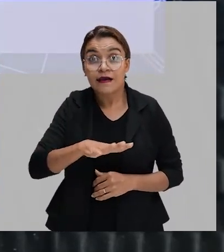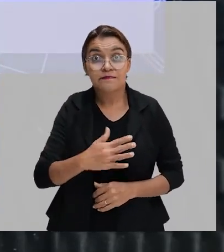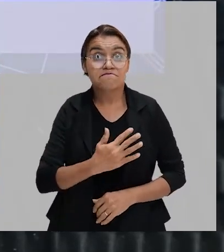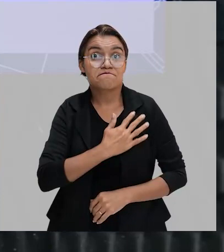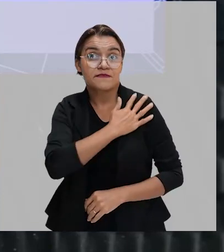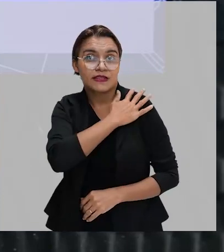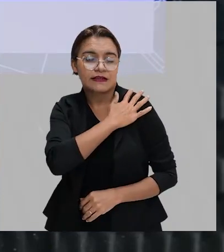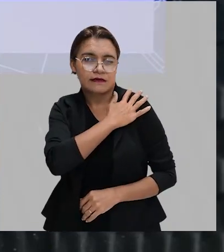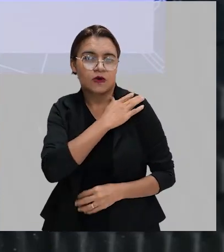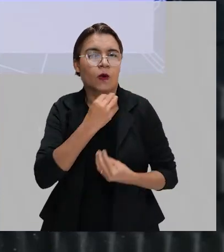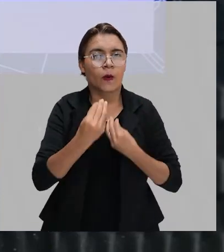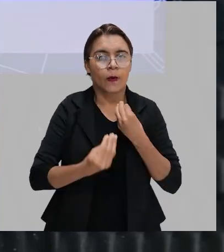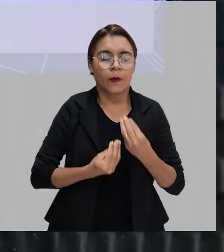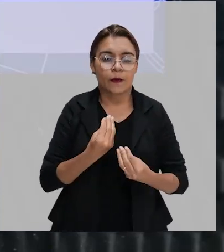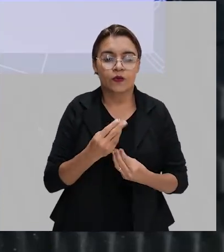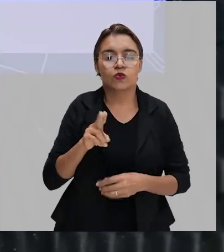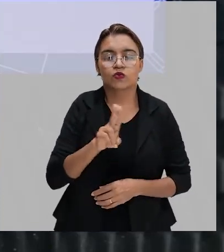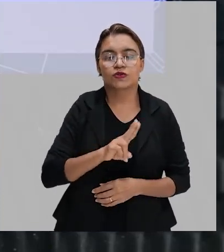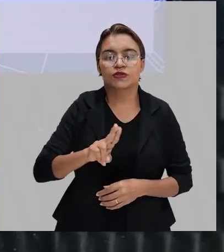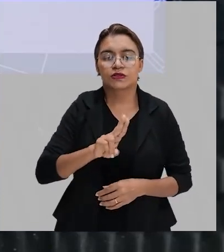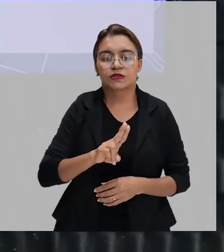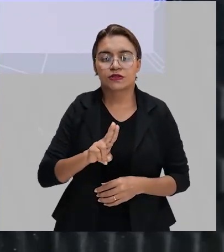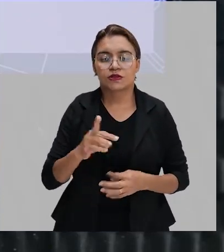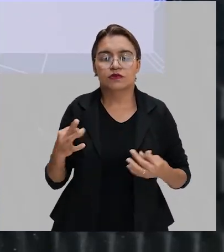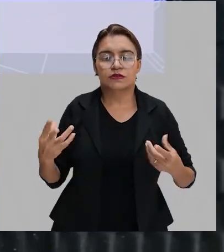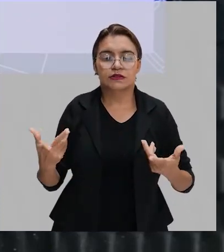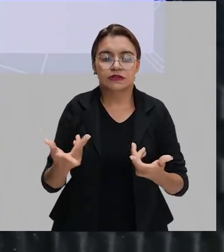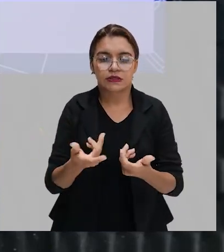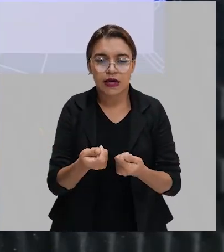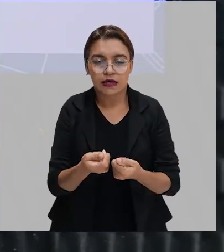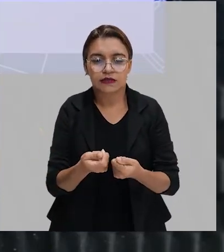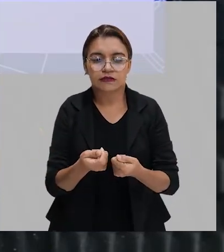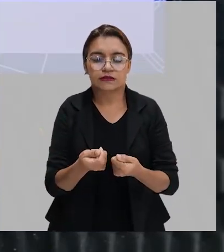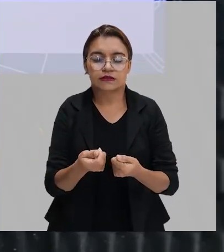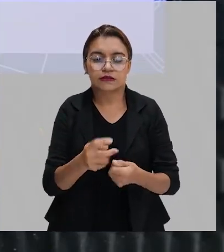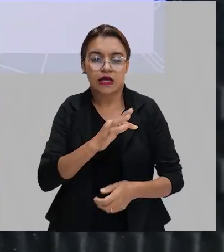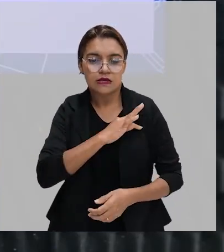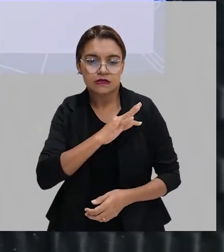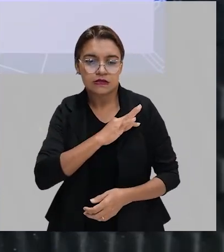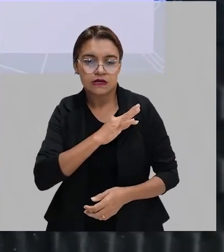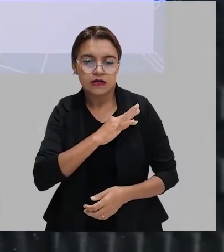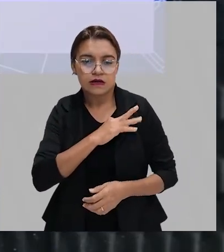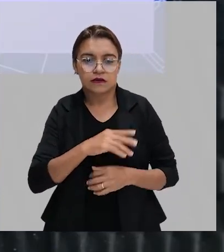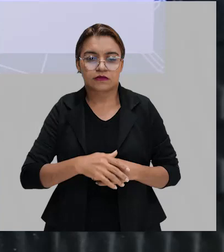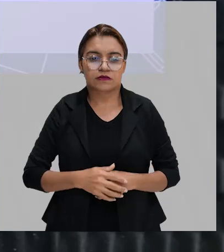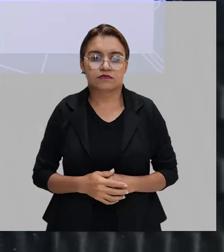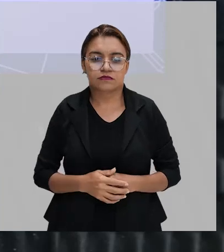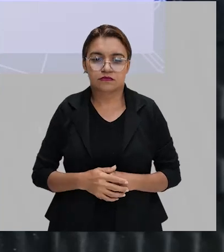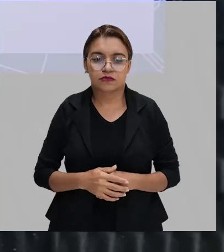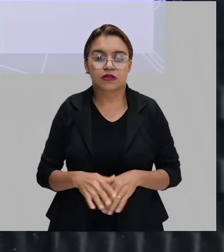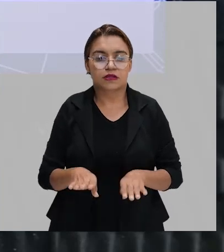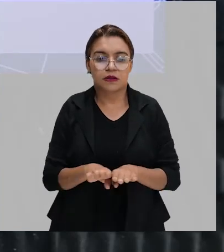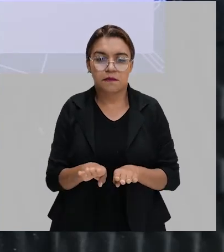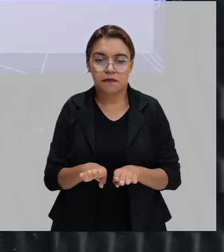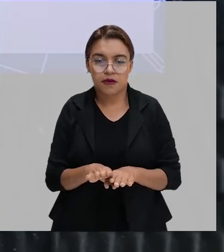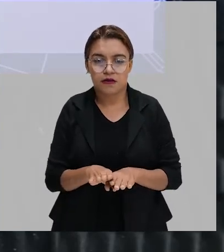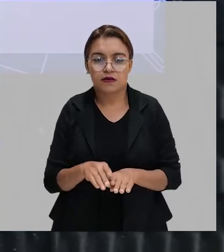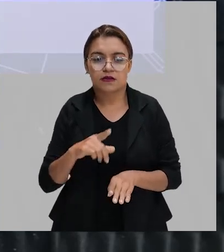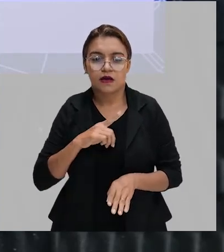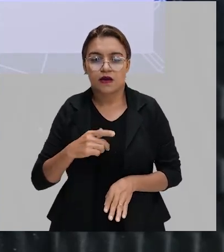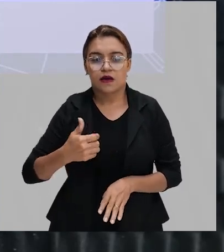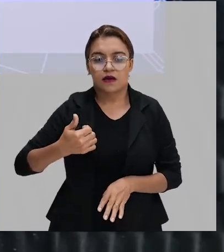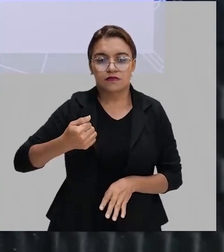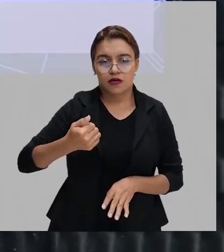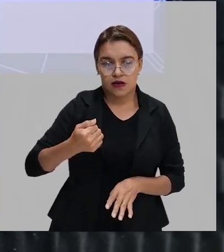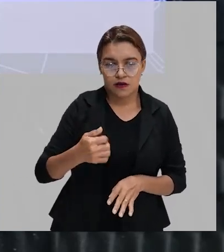ó. No âmbito militar utilizam-se técnicas com maior poder ofensivo e letal, valendo-se também de armas.